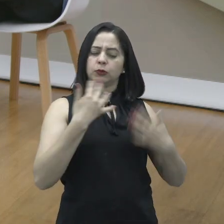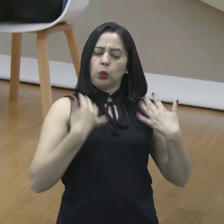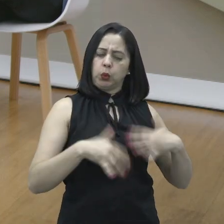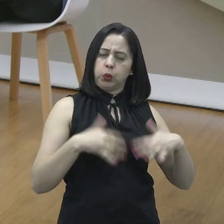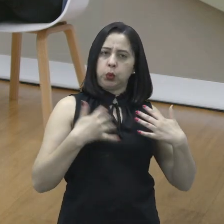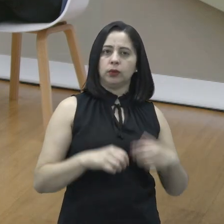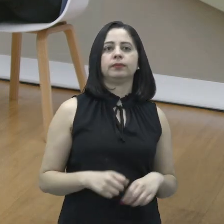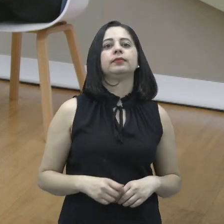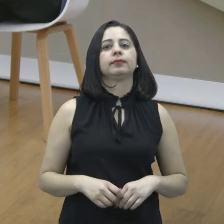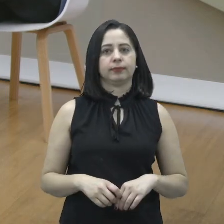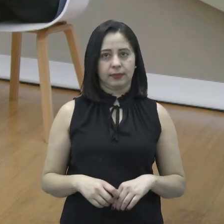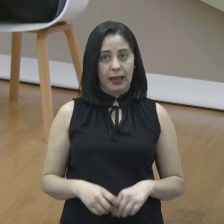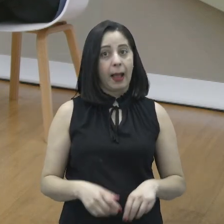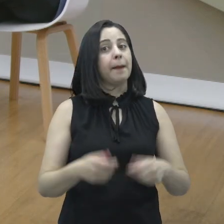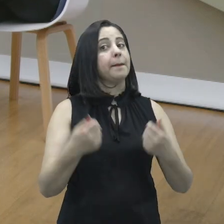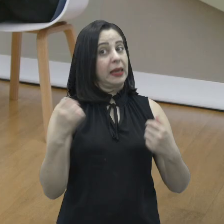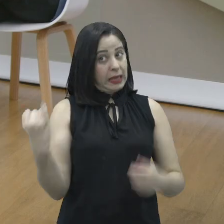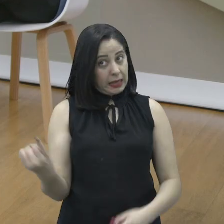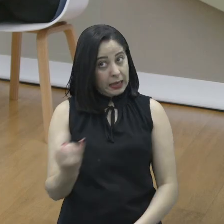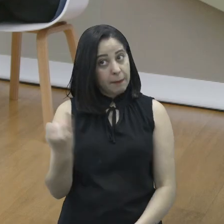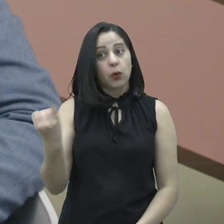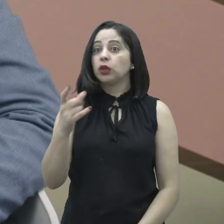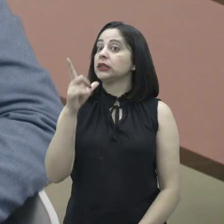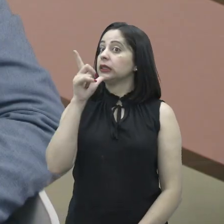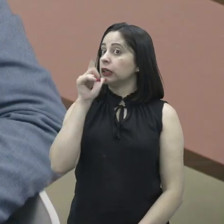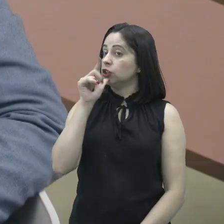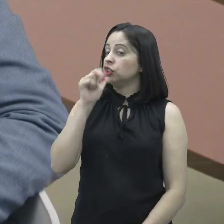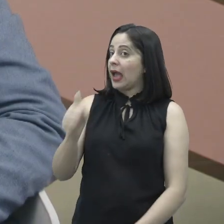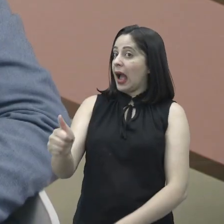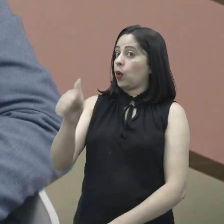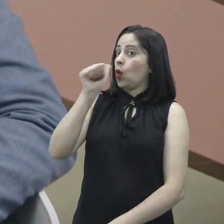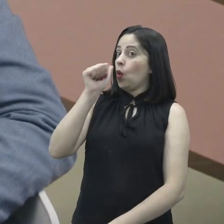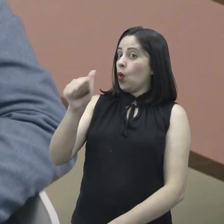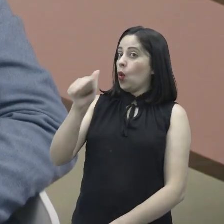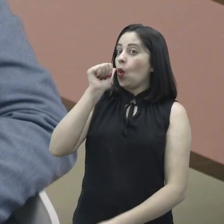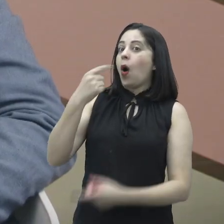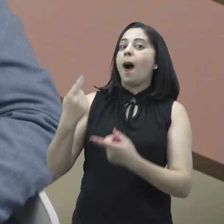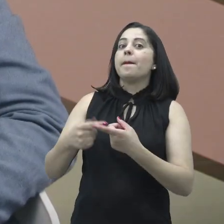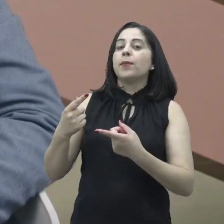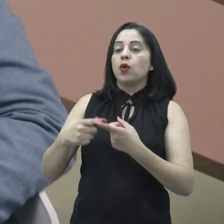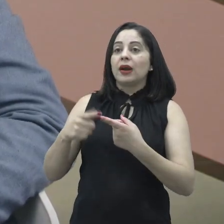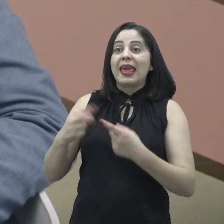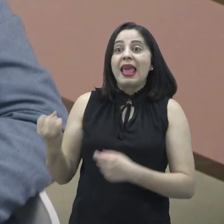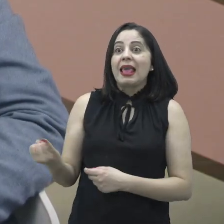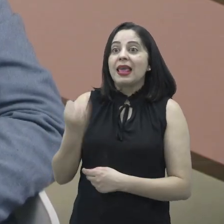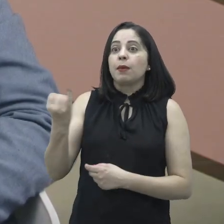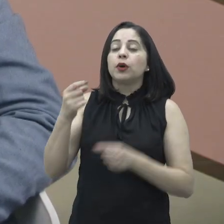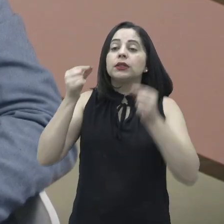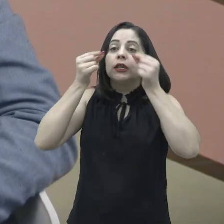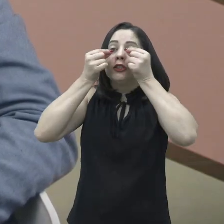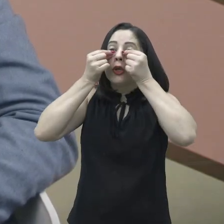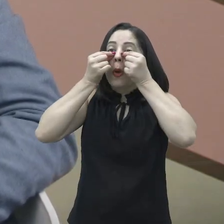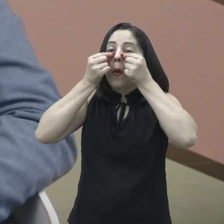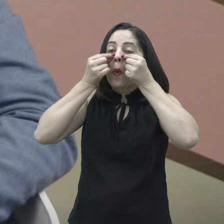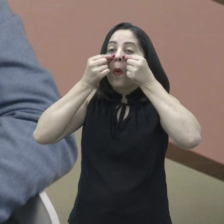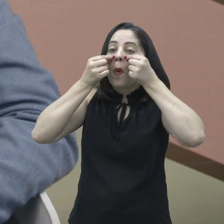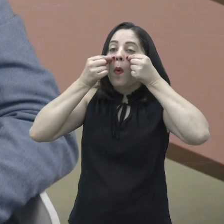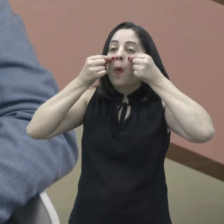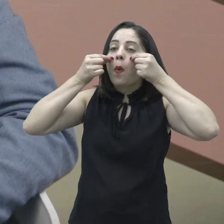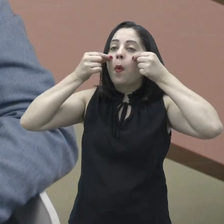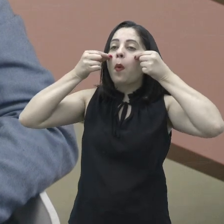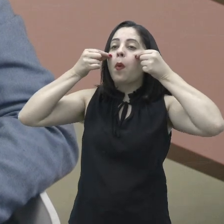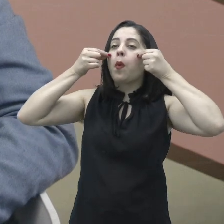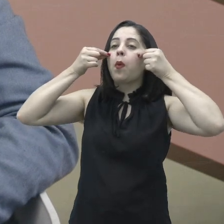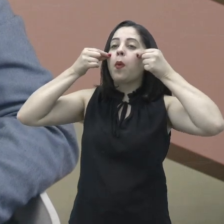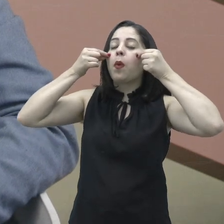Muita água, né, doutor? Muito importante, beber a água. Essa questão da umidificação das vias aéreas é importante também. A gente sabe que o epitélio da via